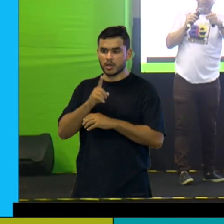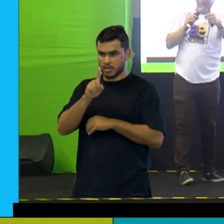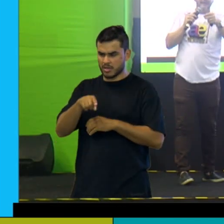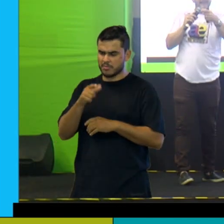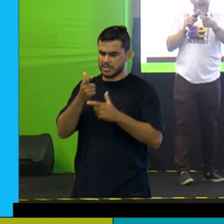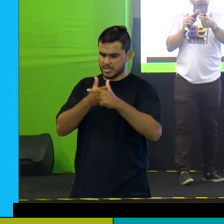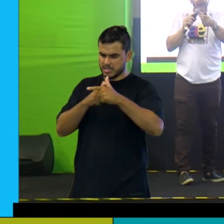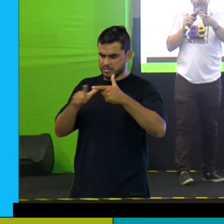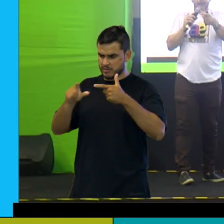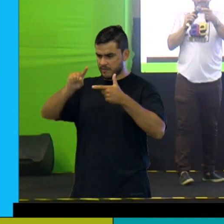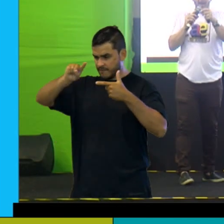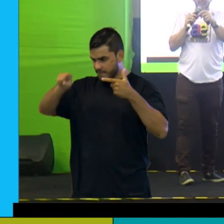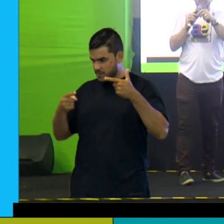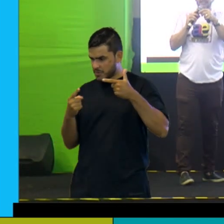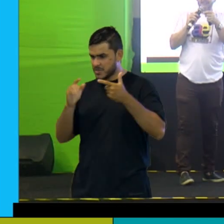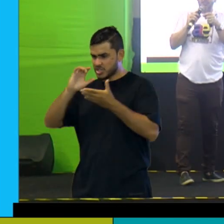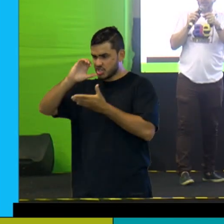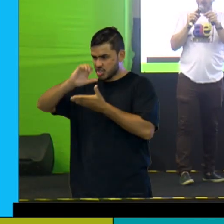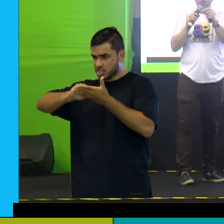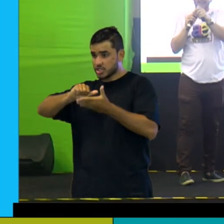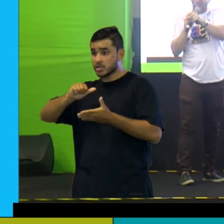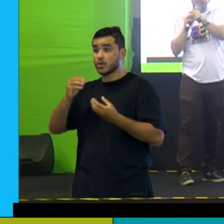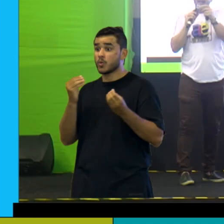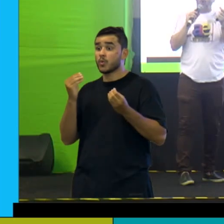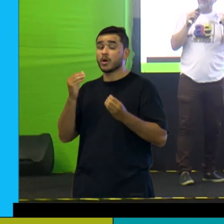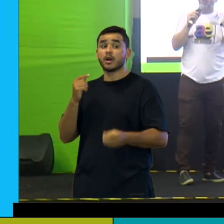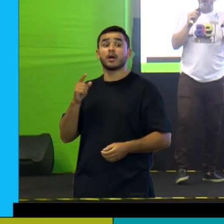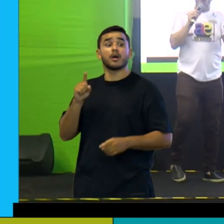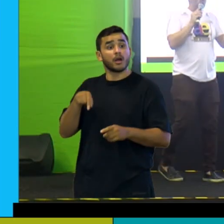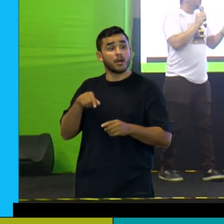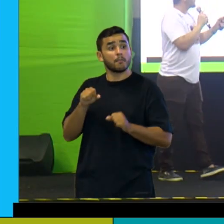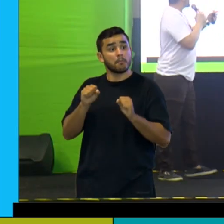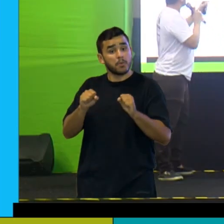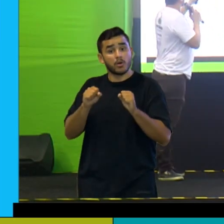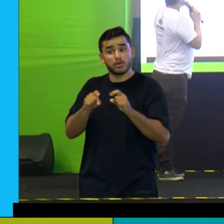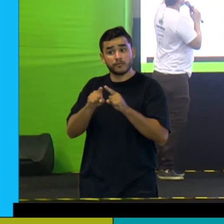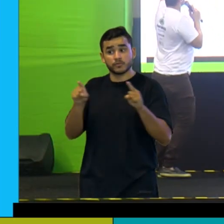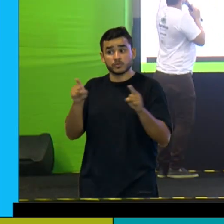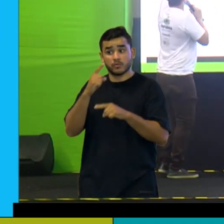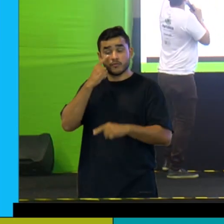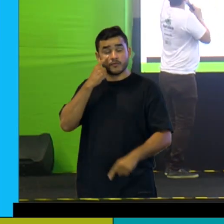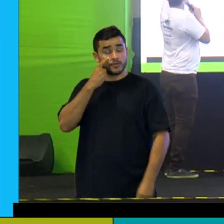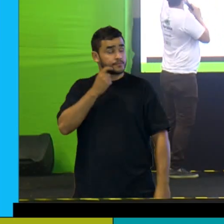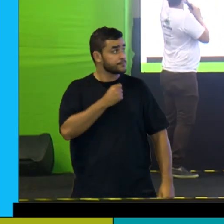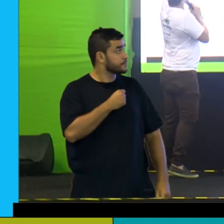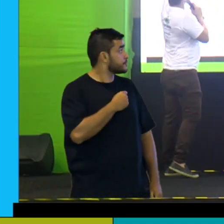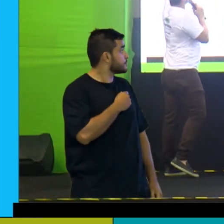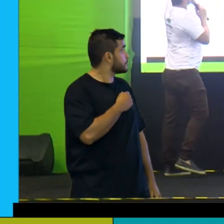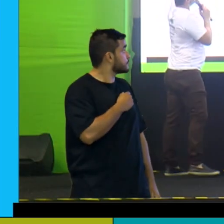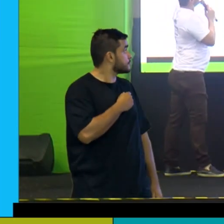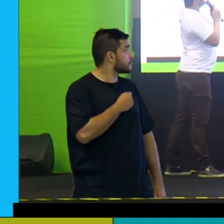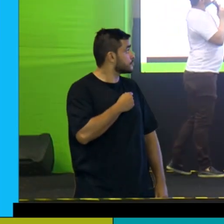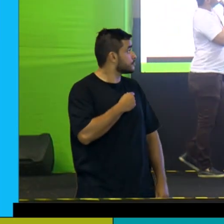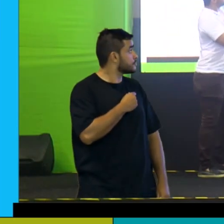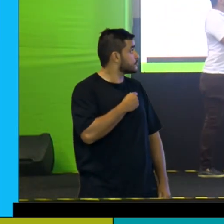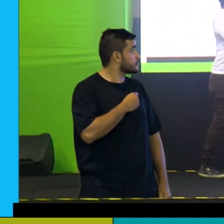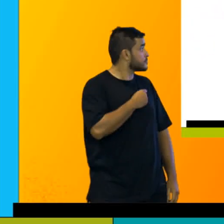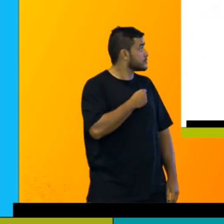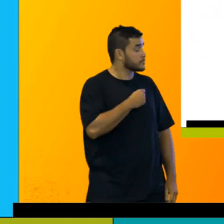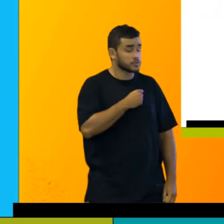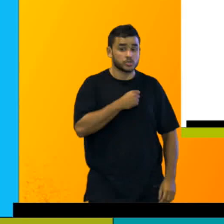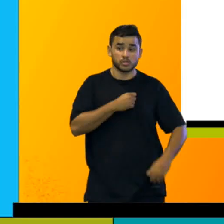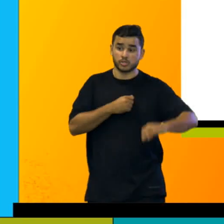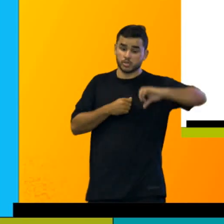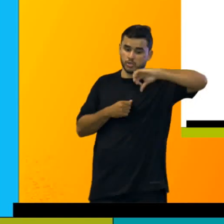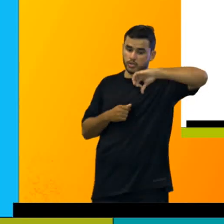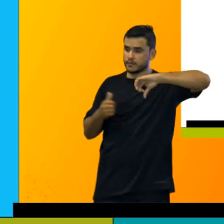vírgula? Dá. Basta tentar deixar o denominador igual, certo? Ó. Então o que é que eu pego? 9 e